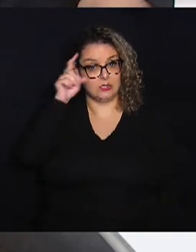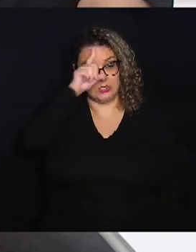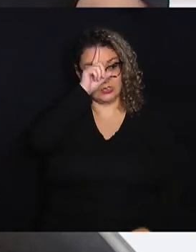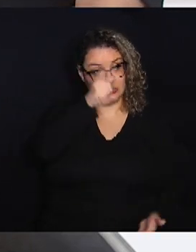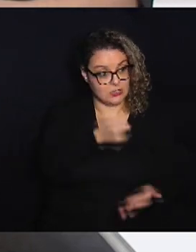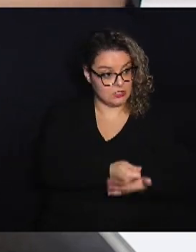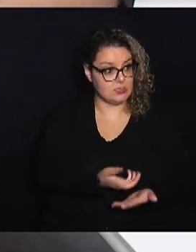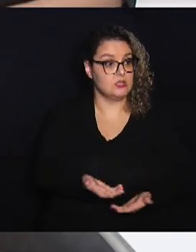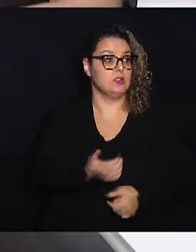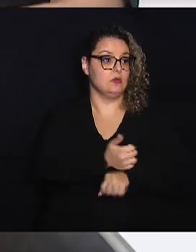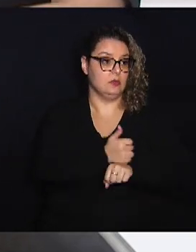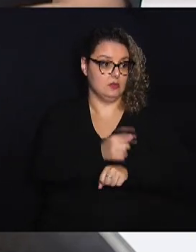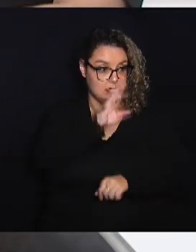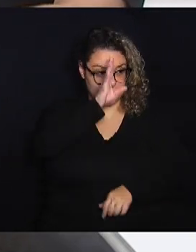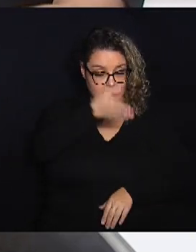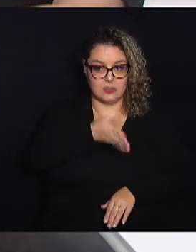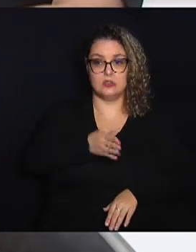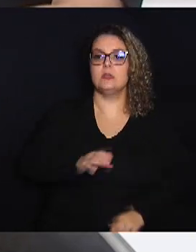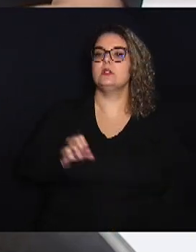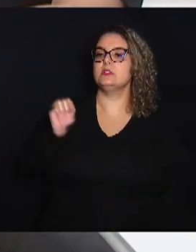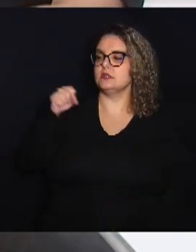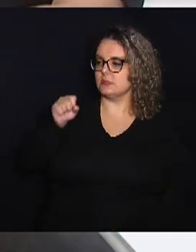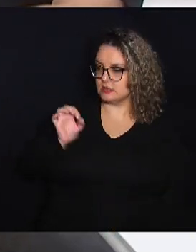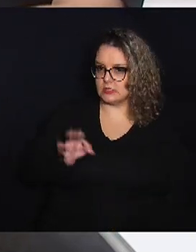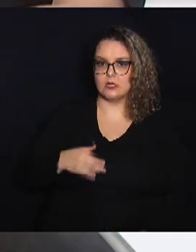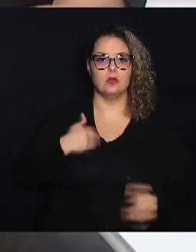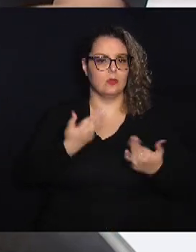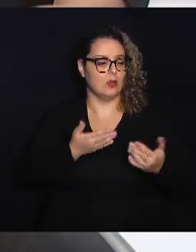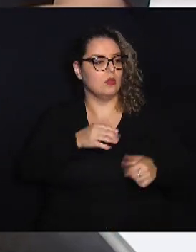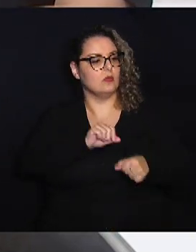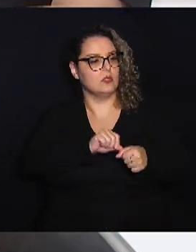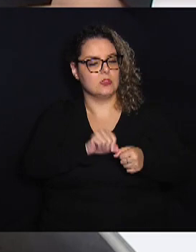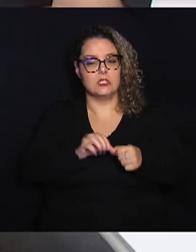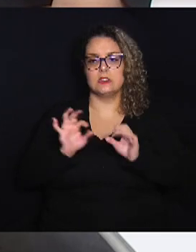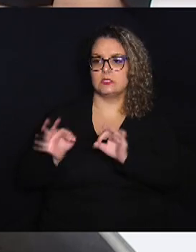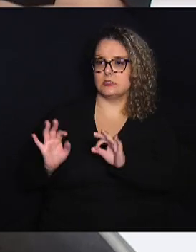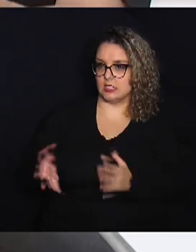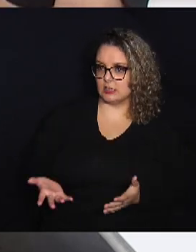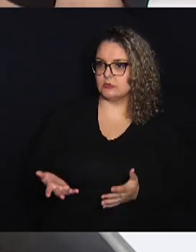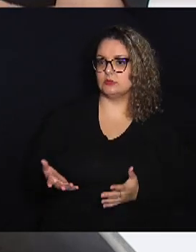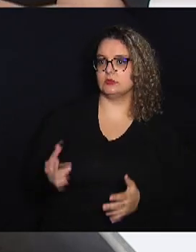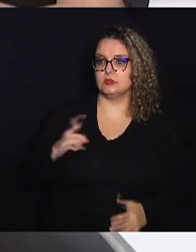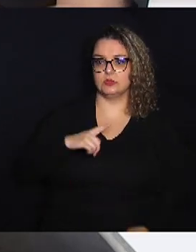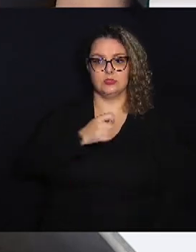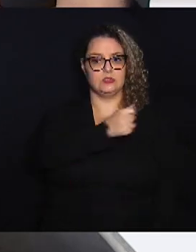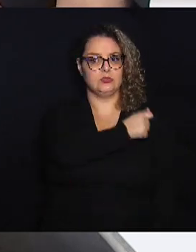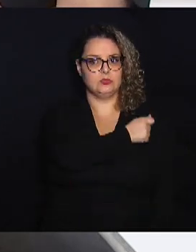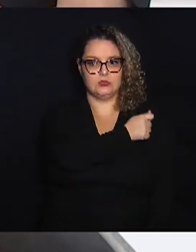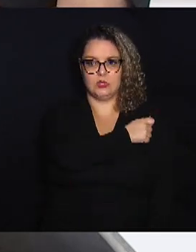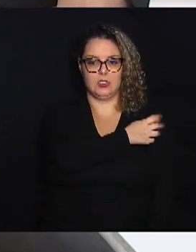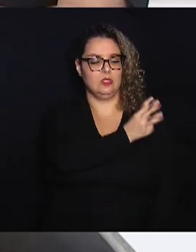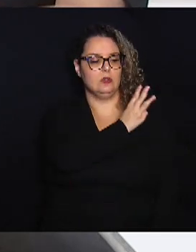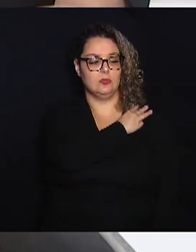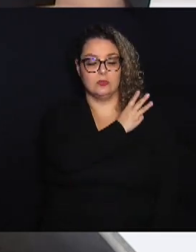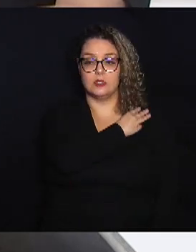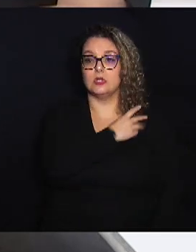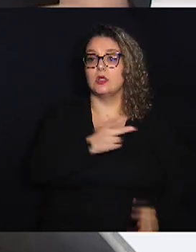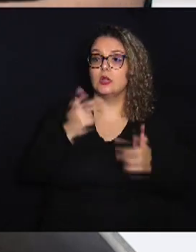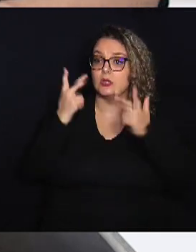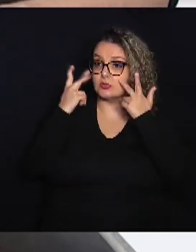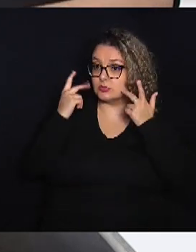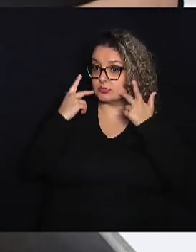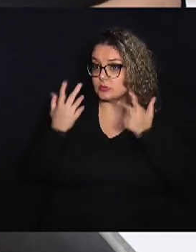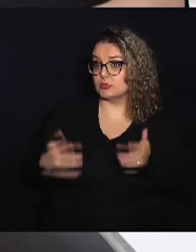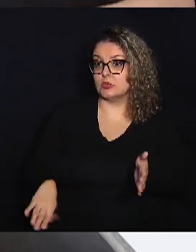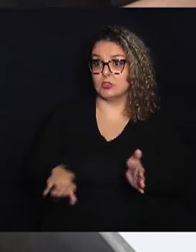que vai seguir, né? Qual é a faculdade que eu vou fazer. Exatamente. Então, já tive alunos de terceira série, é muito recorrente, que chegam